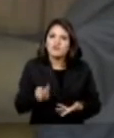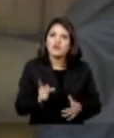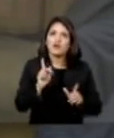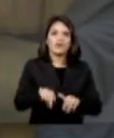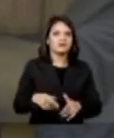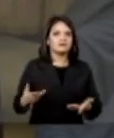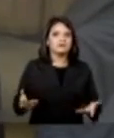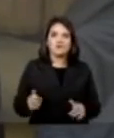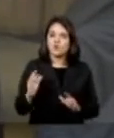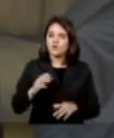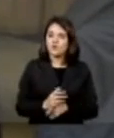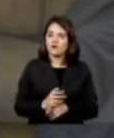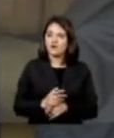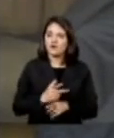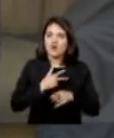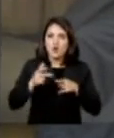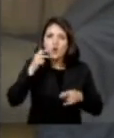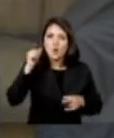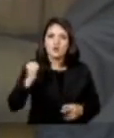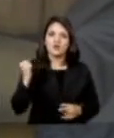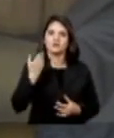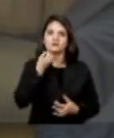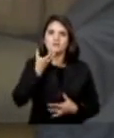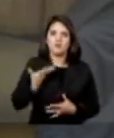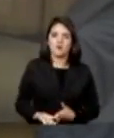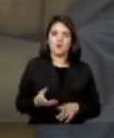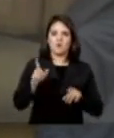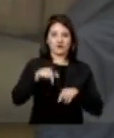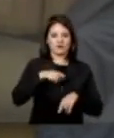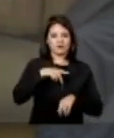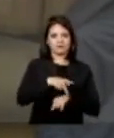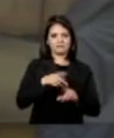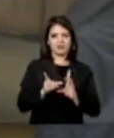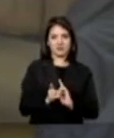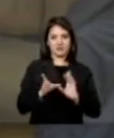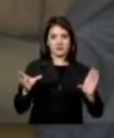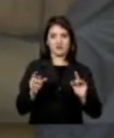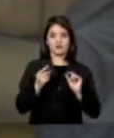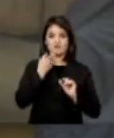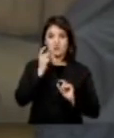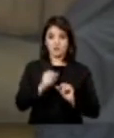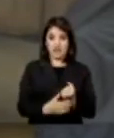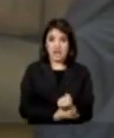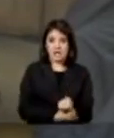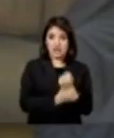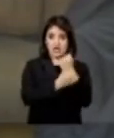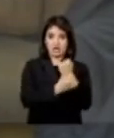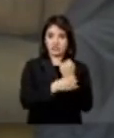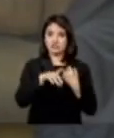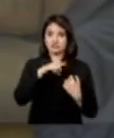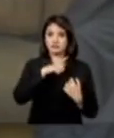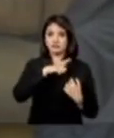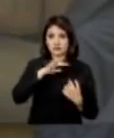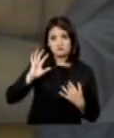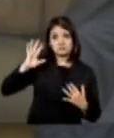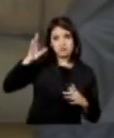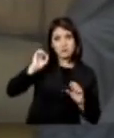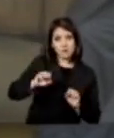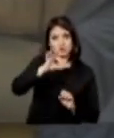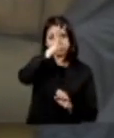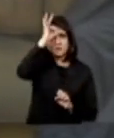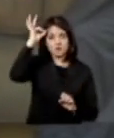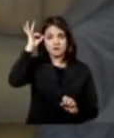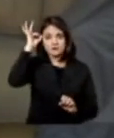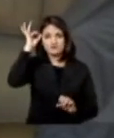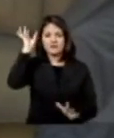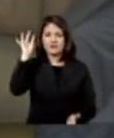Direito, aduziu que a garantia da presunção de inocência, na verdade,